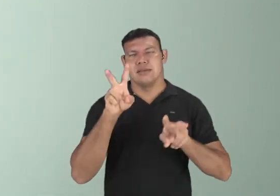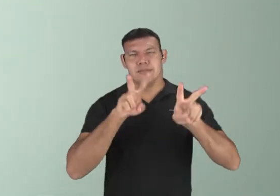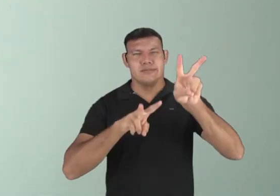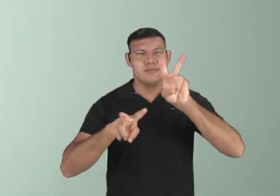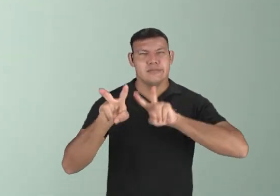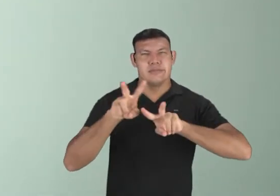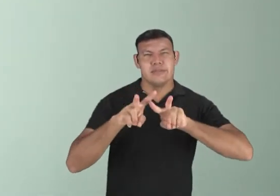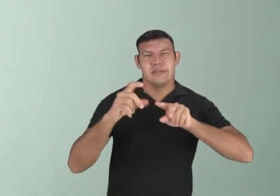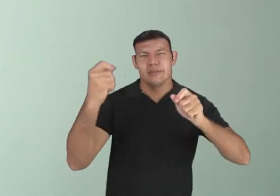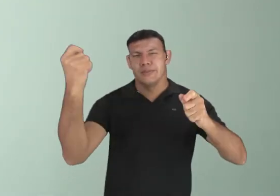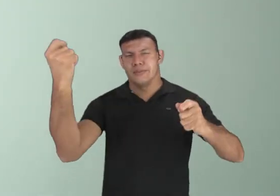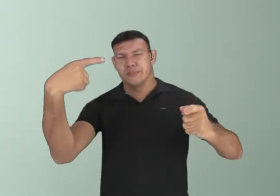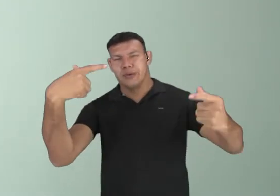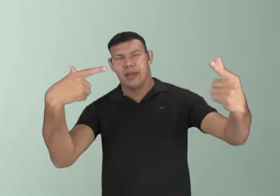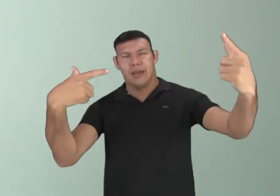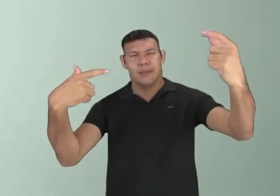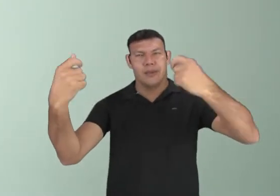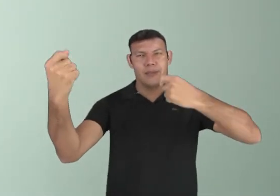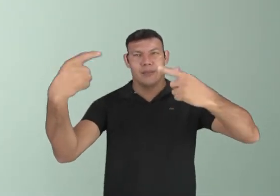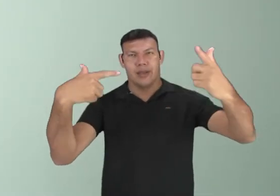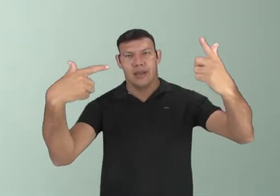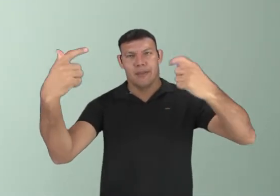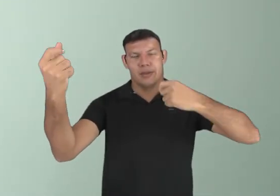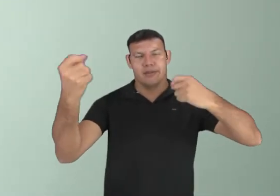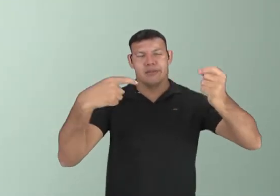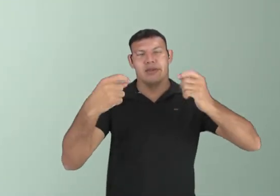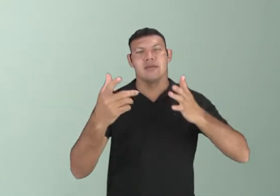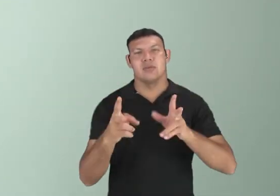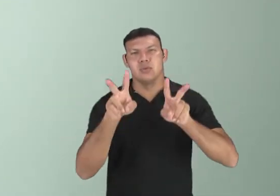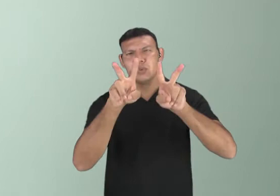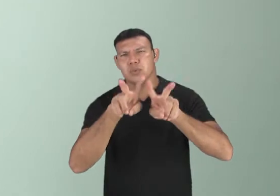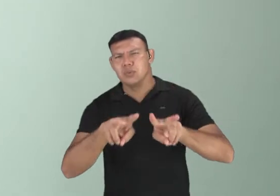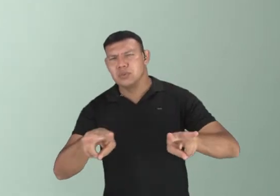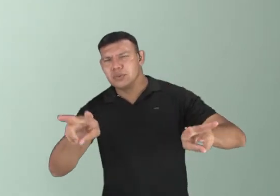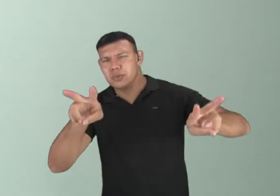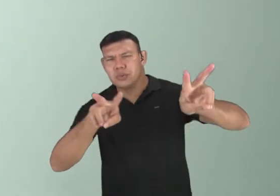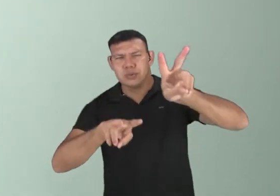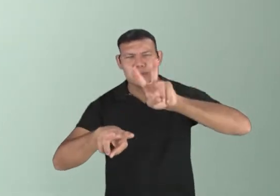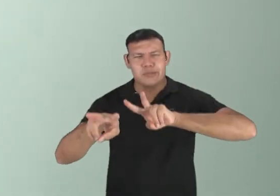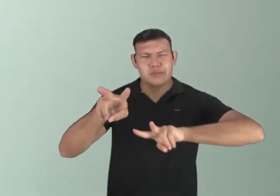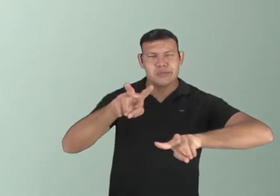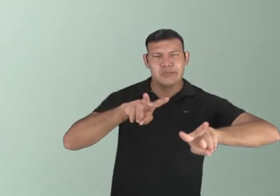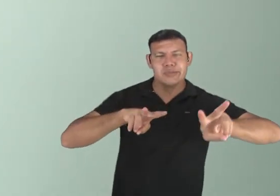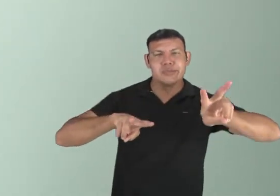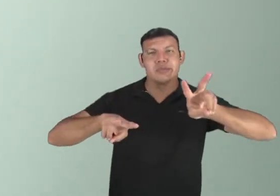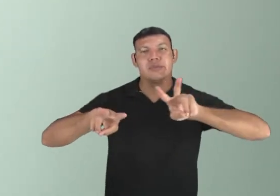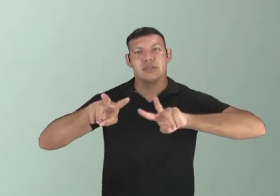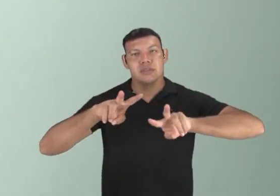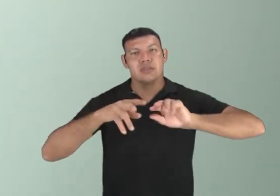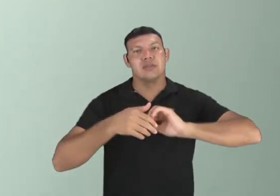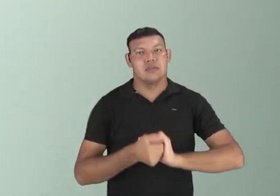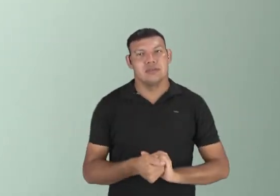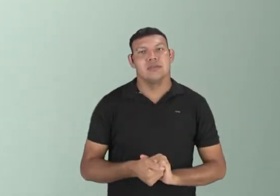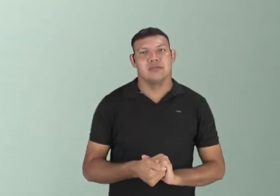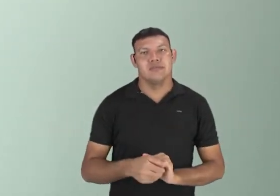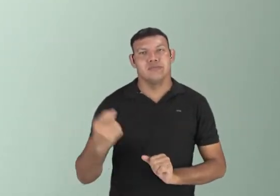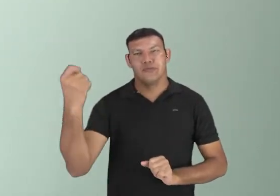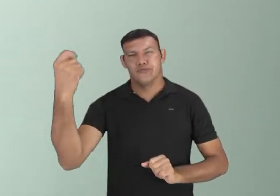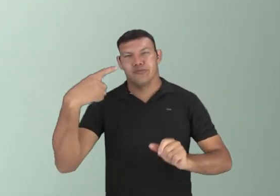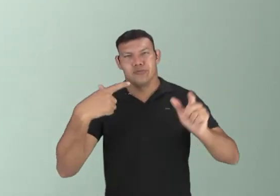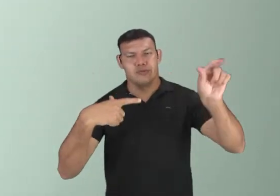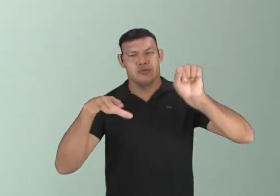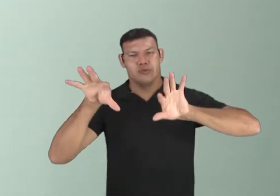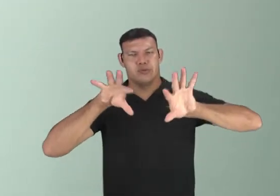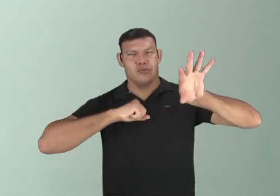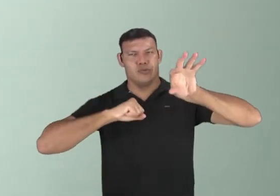consigo ver, né, a luz das coisas ao meu redor. Então, esses fotorreceptores eles estão ligados